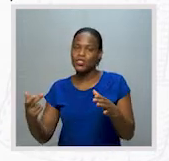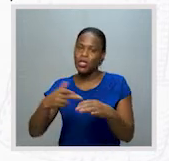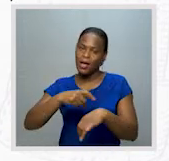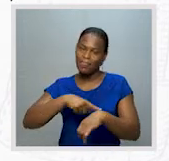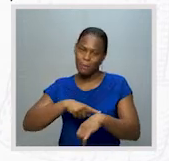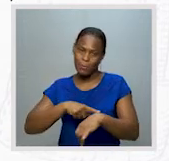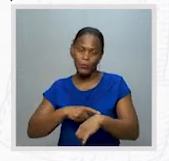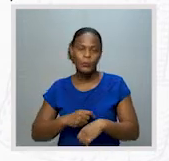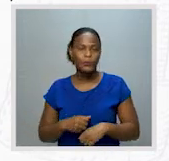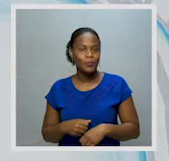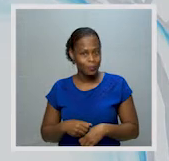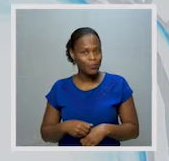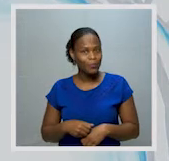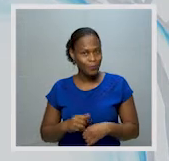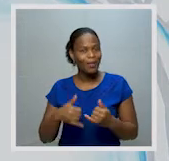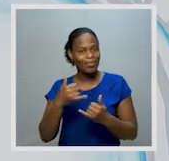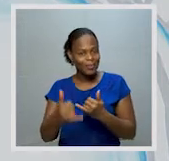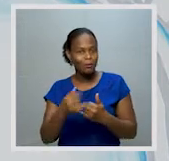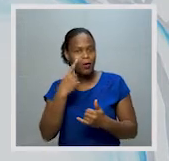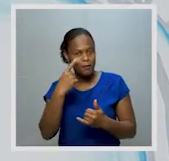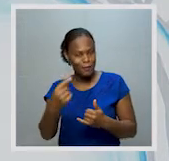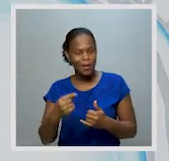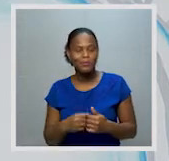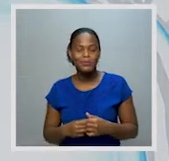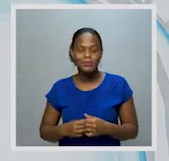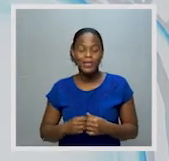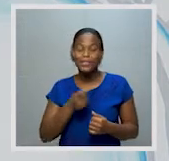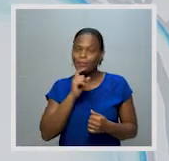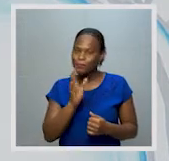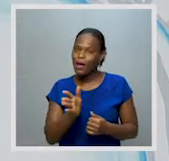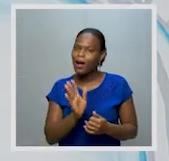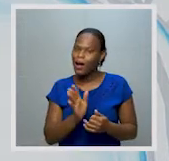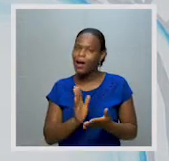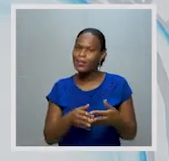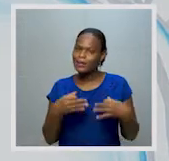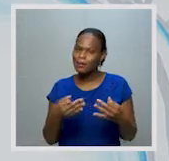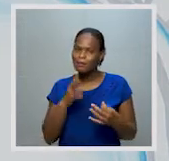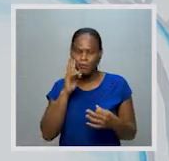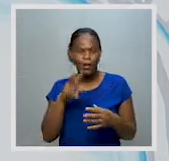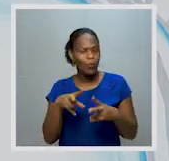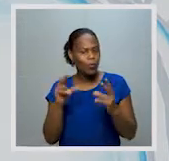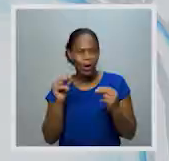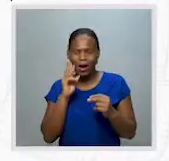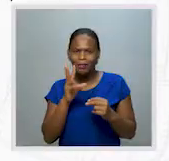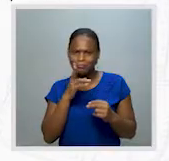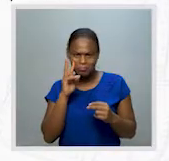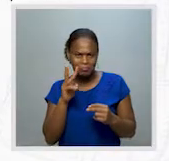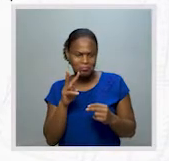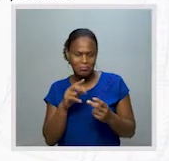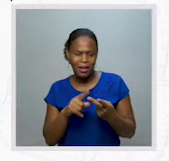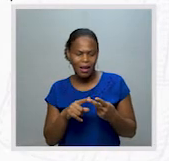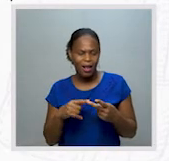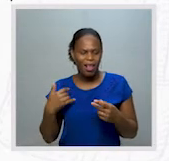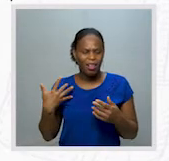a tempo. Nossa, depois do verbo. Eu já disse isso várias vezes, mas nunca tinha reparado neste pormenor.